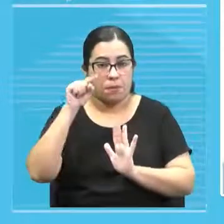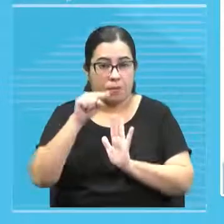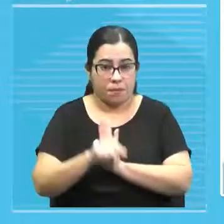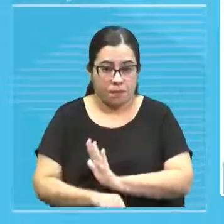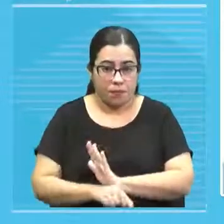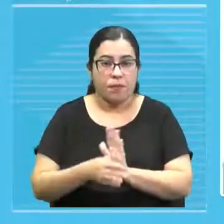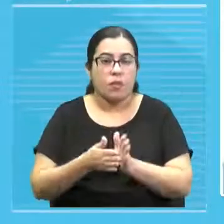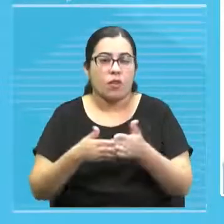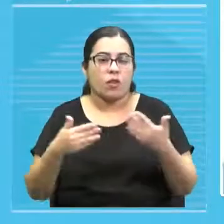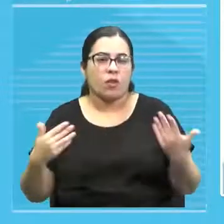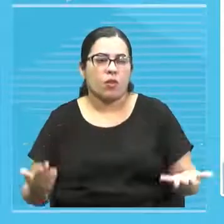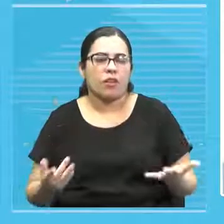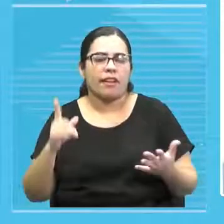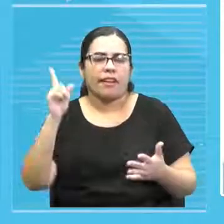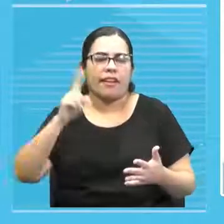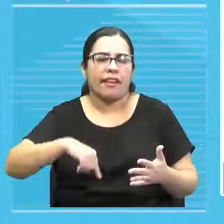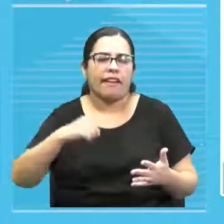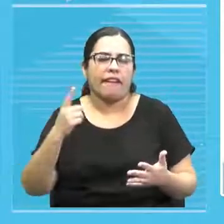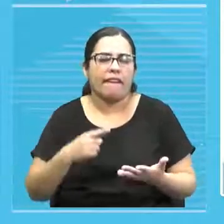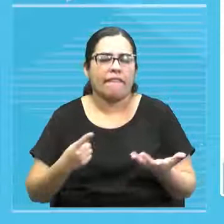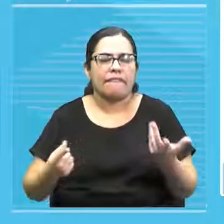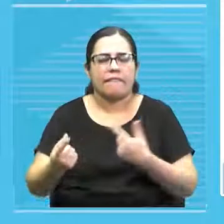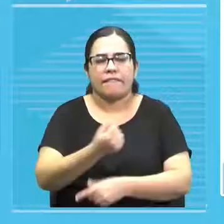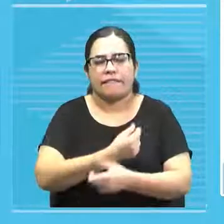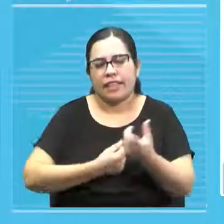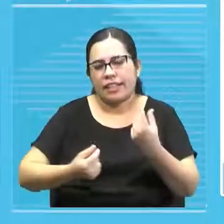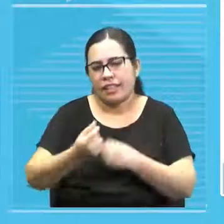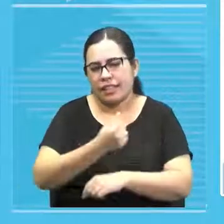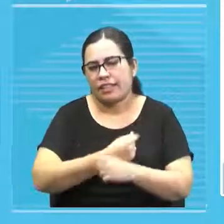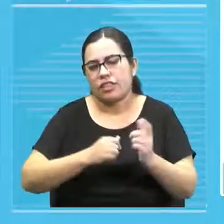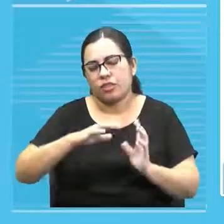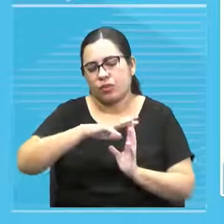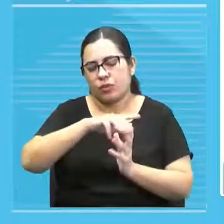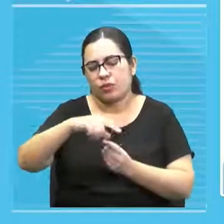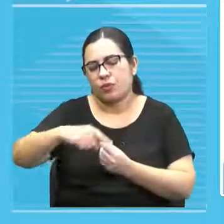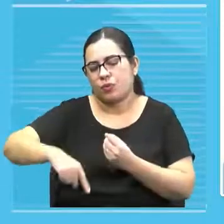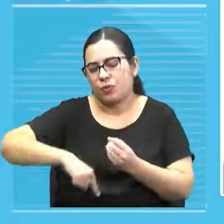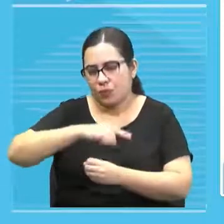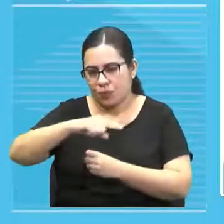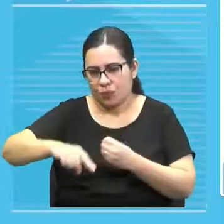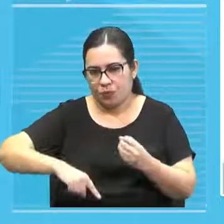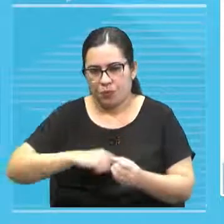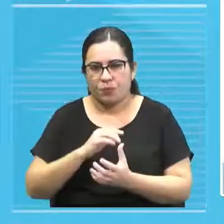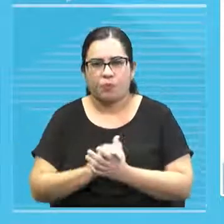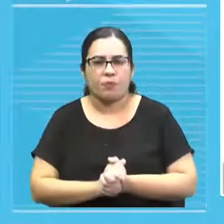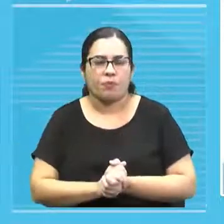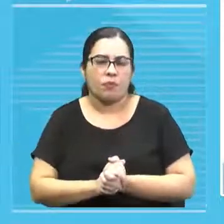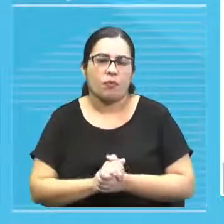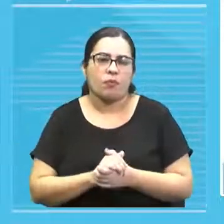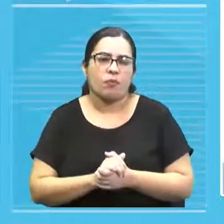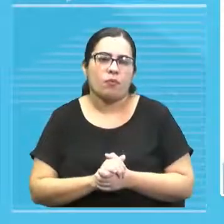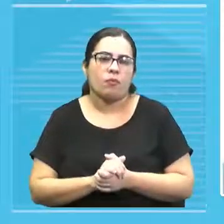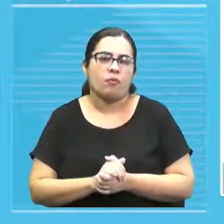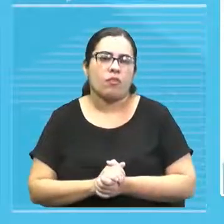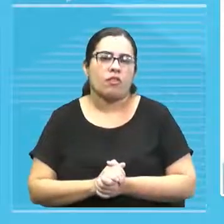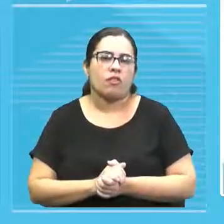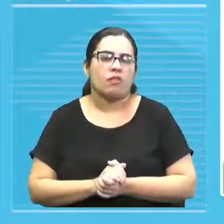sobre o que a economia sobre a economia globalizada ela